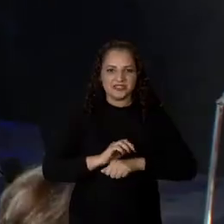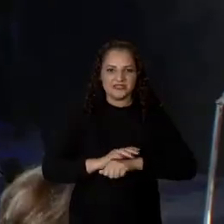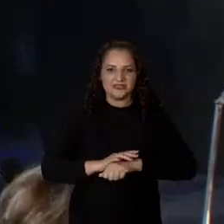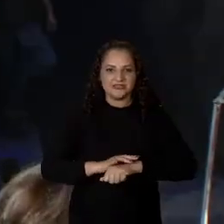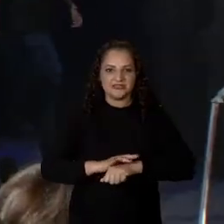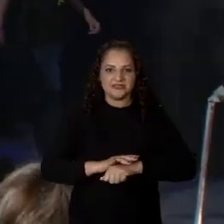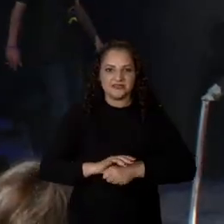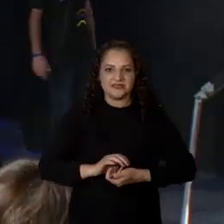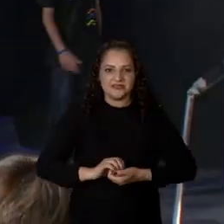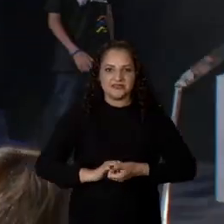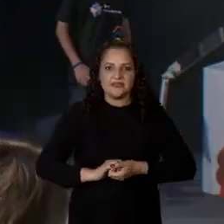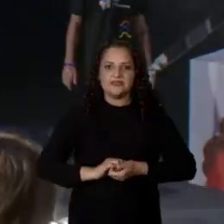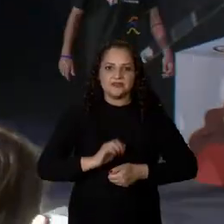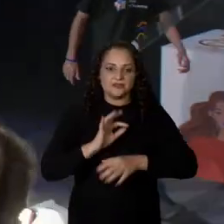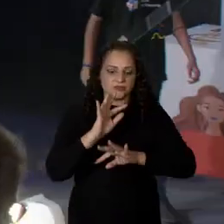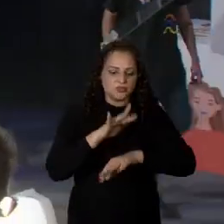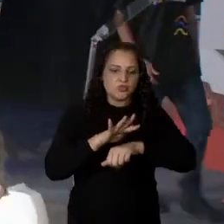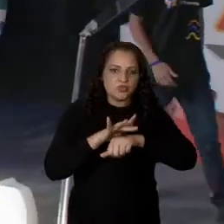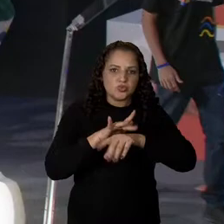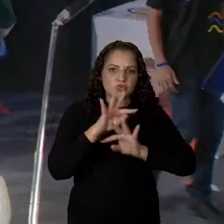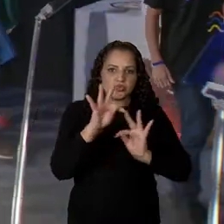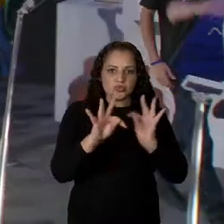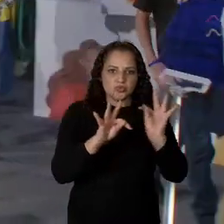meus parabéns.